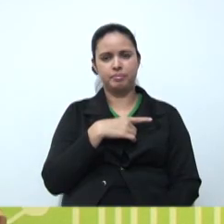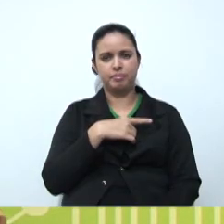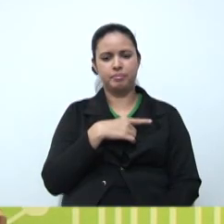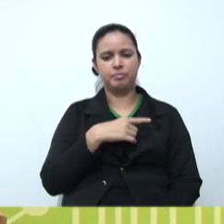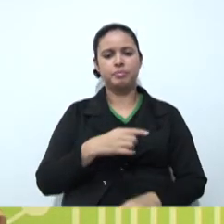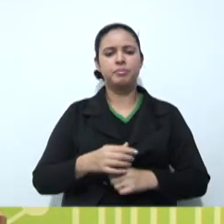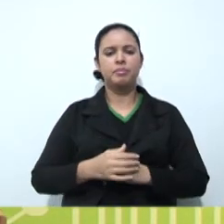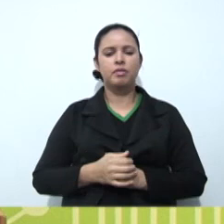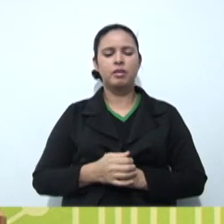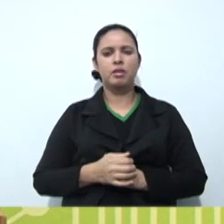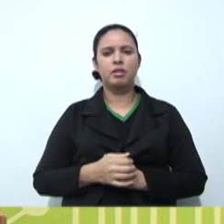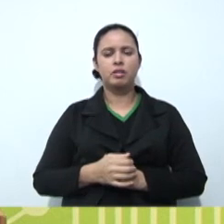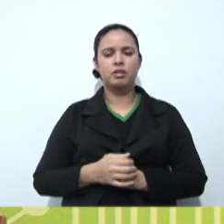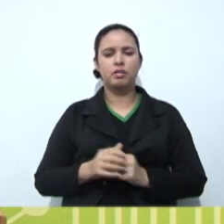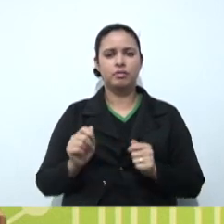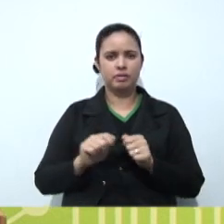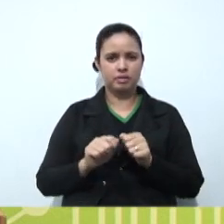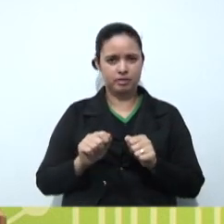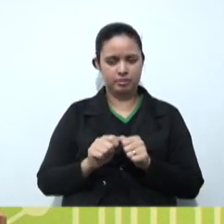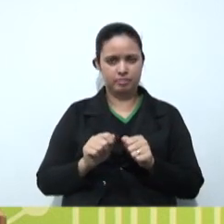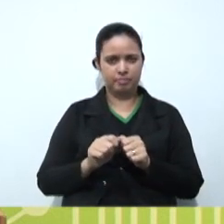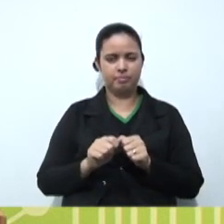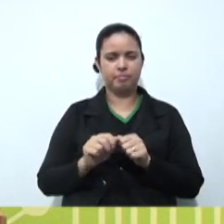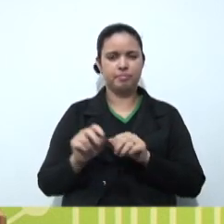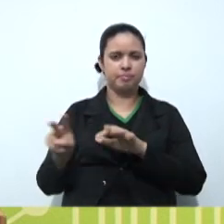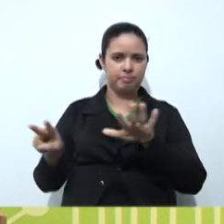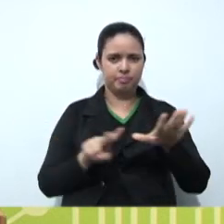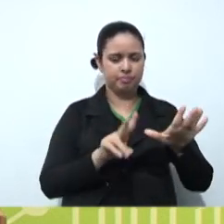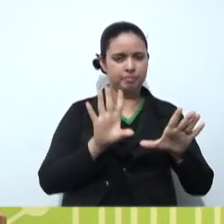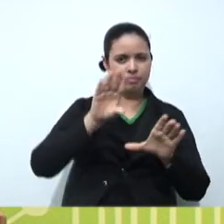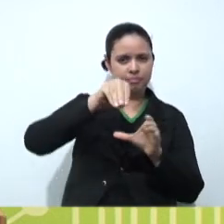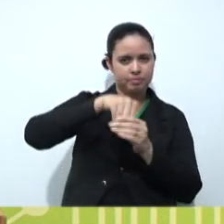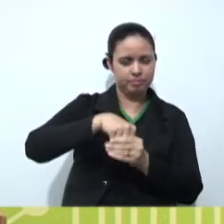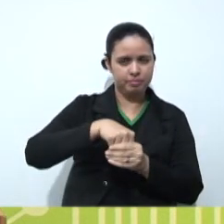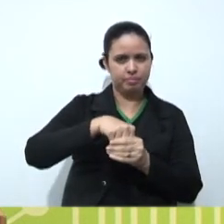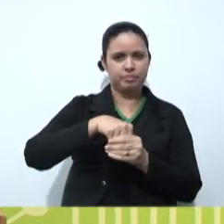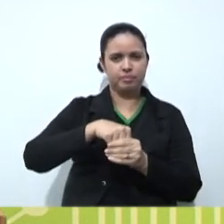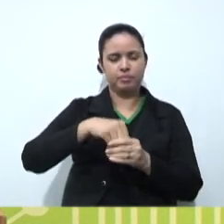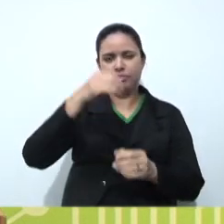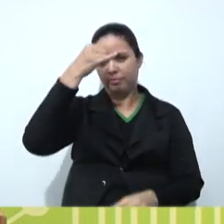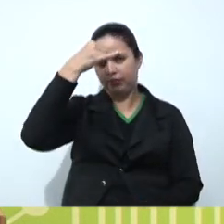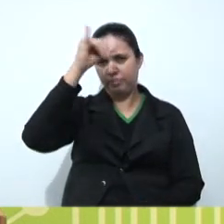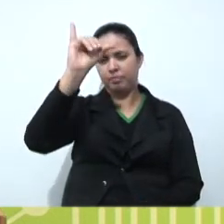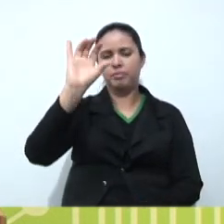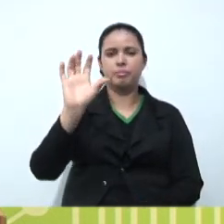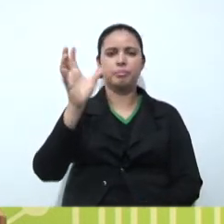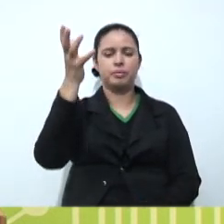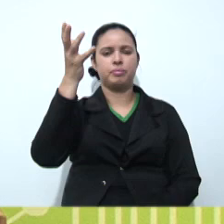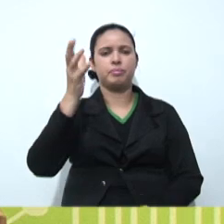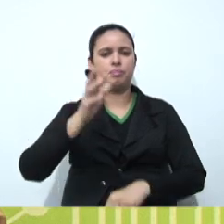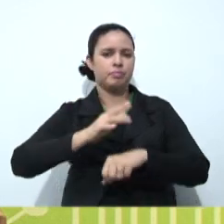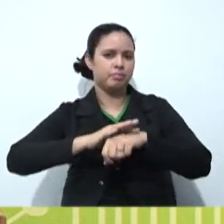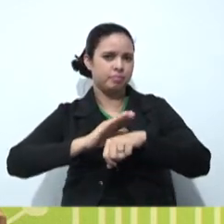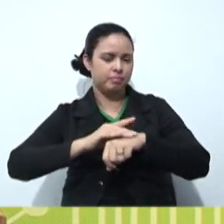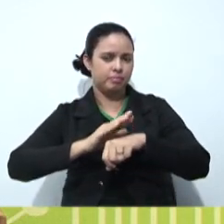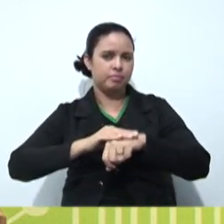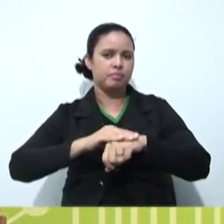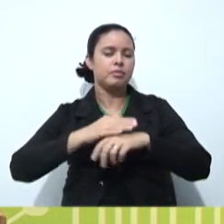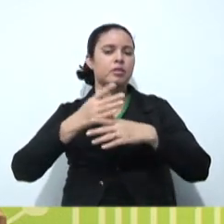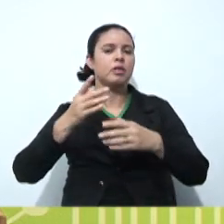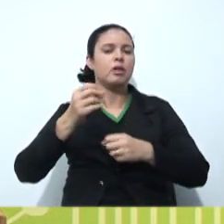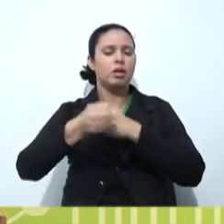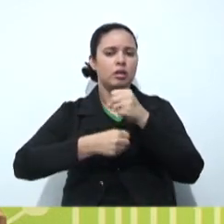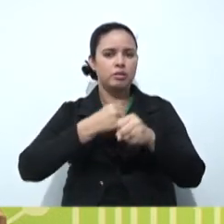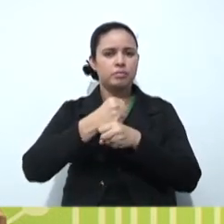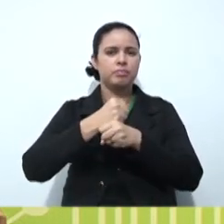comentar isso. Realizar a Semana Interna de Prevenção de Acidentes, que é a CIPAT, tá? todos os anos existe uma